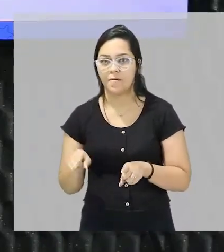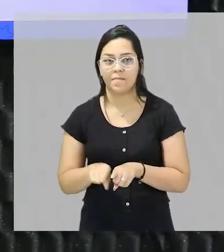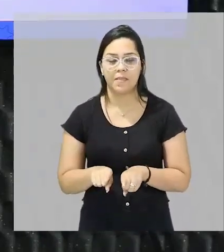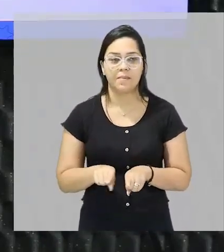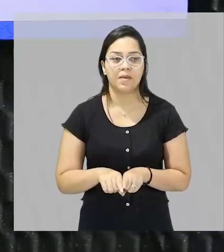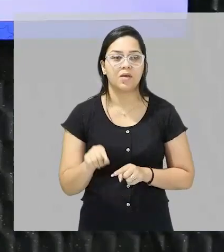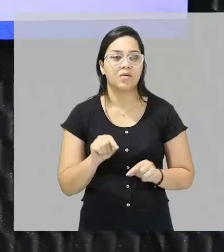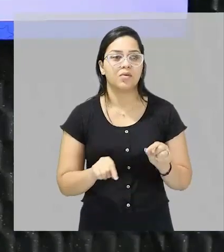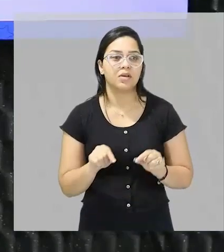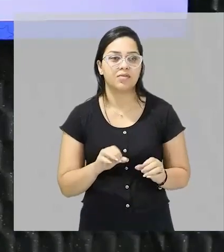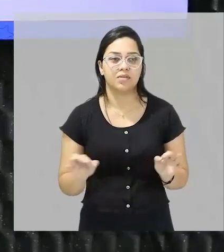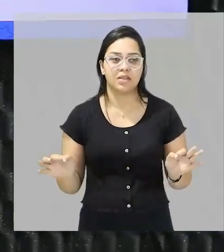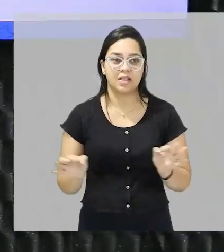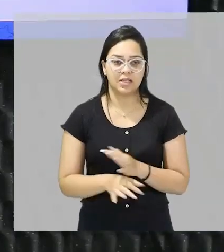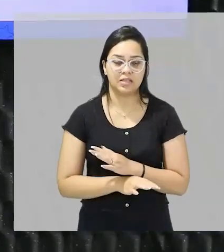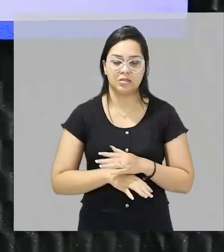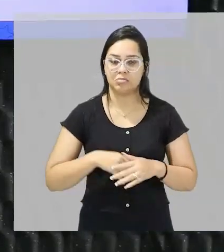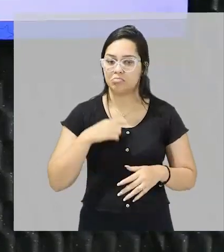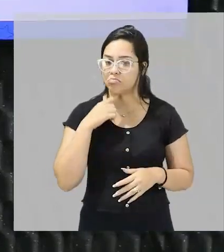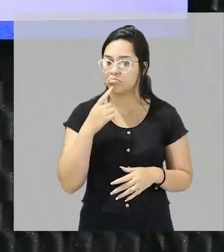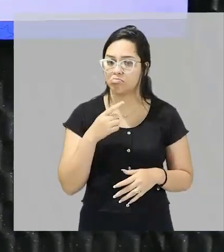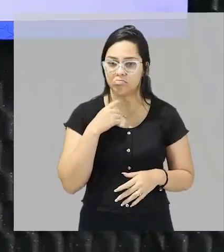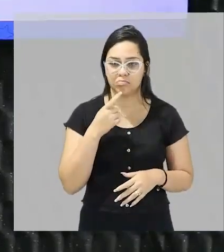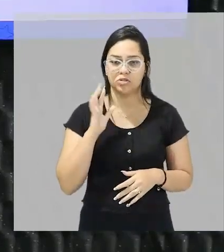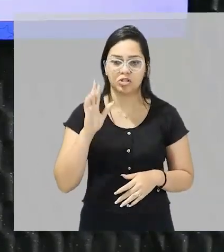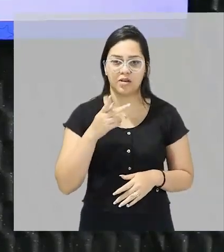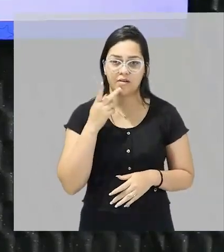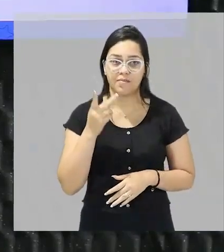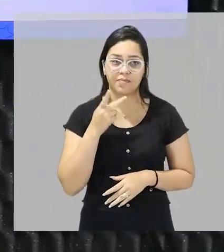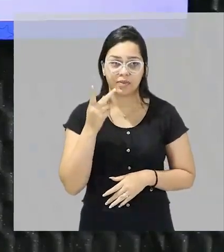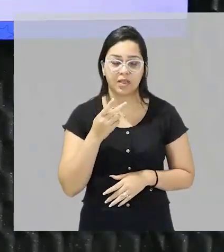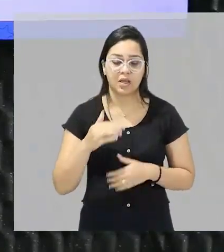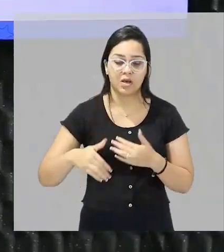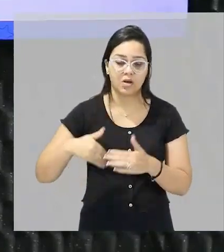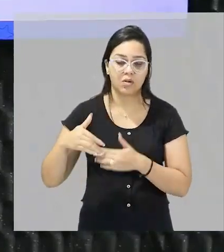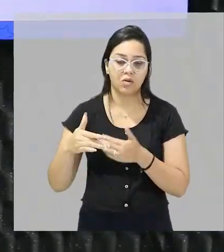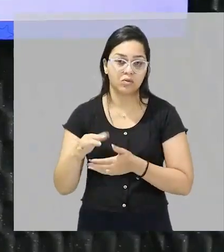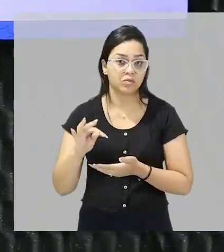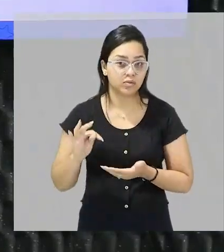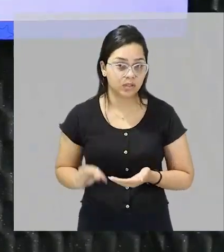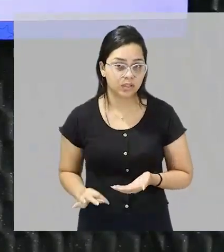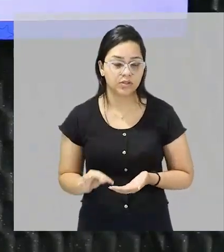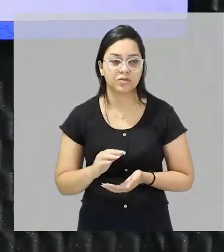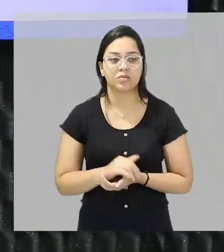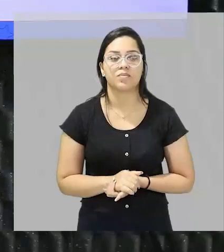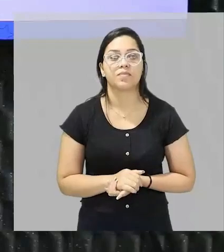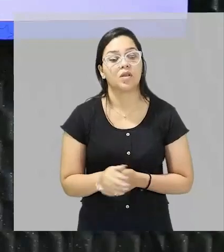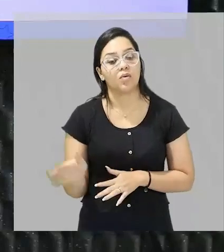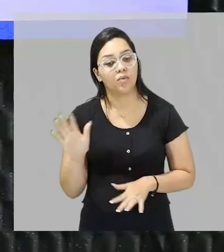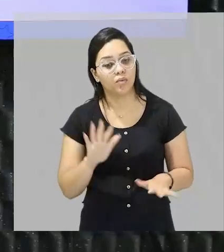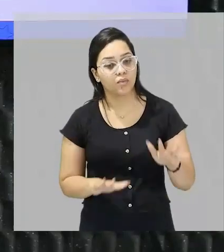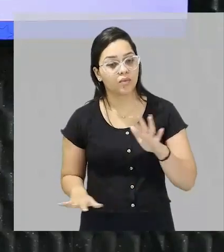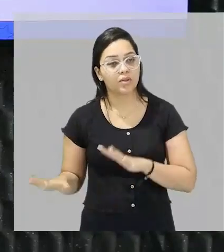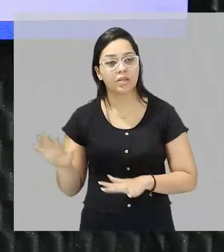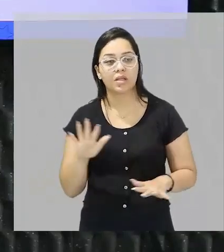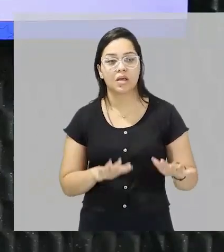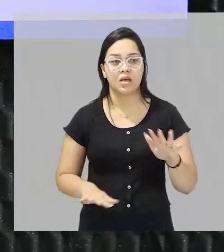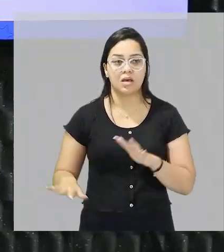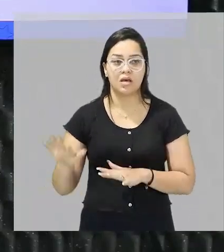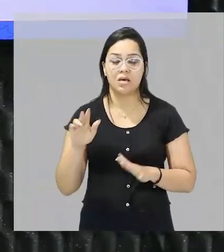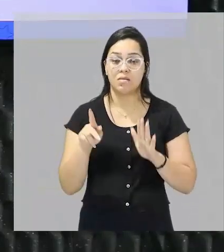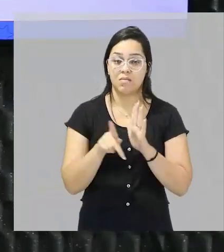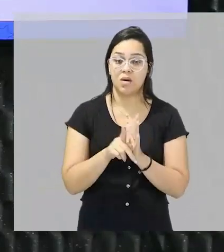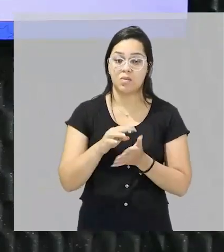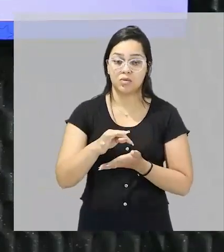conclusão finalizam com algo que sequer foi citado ao longo do texto. Então, muito cuidado. As partes